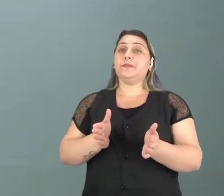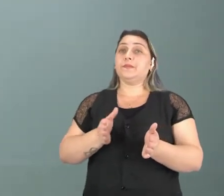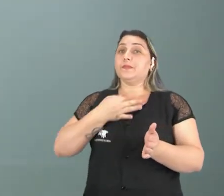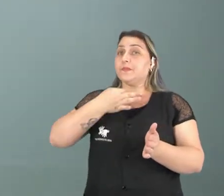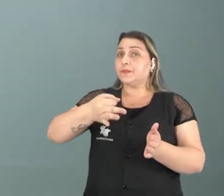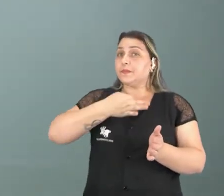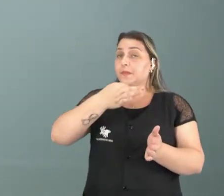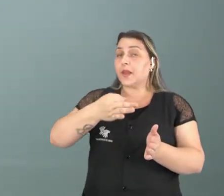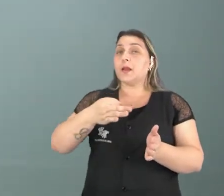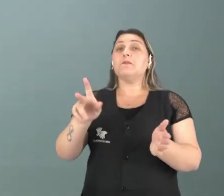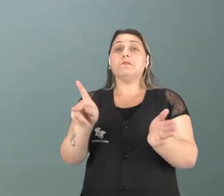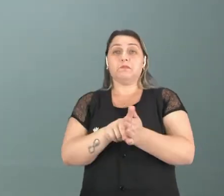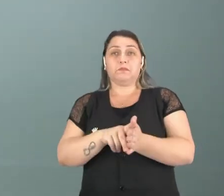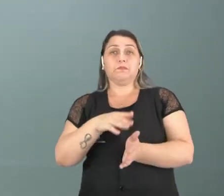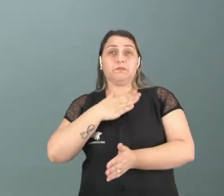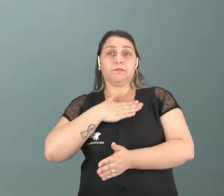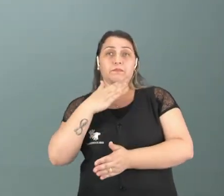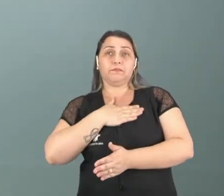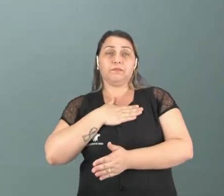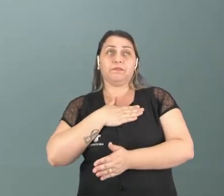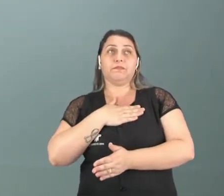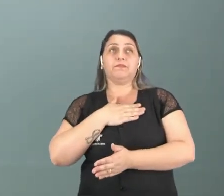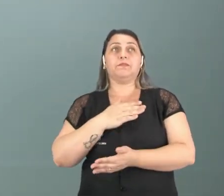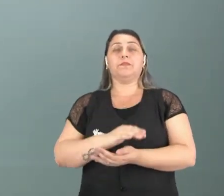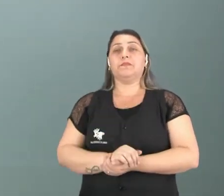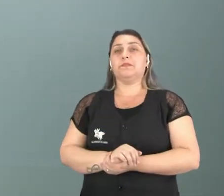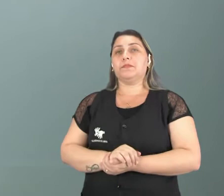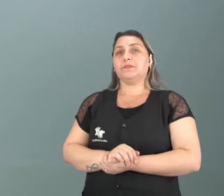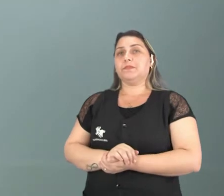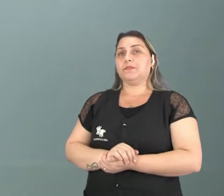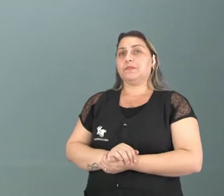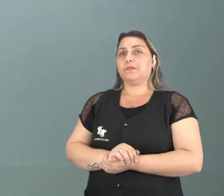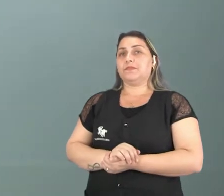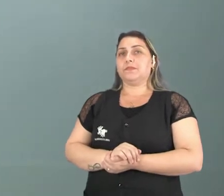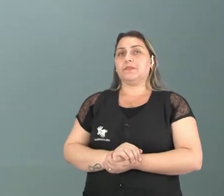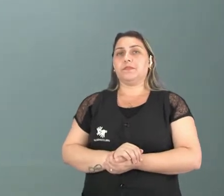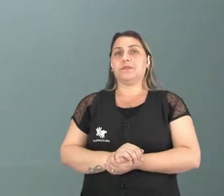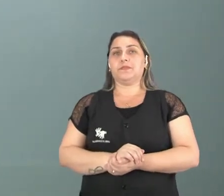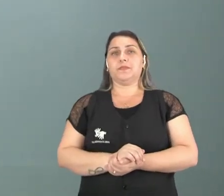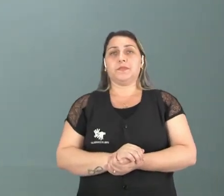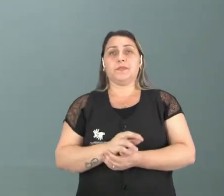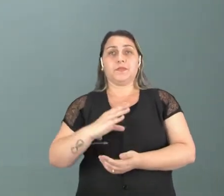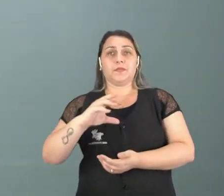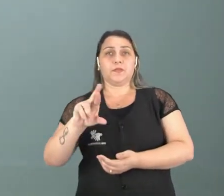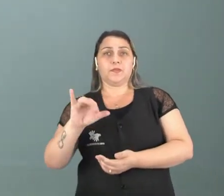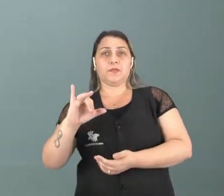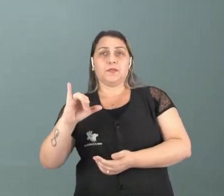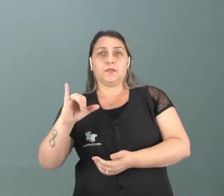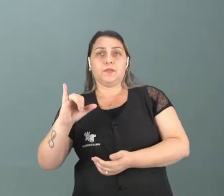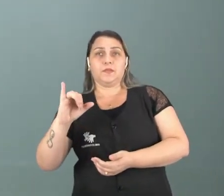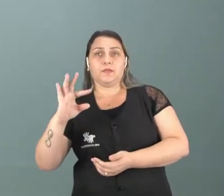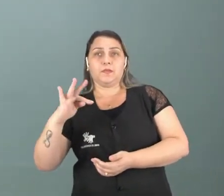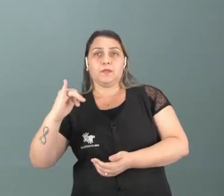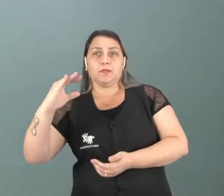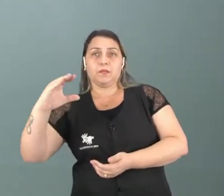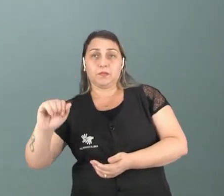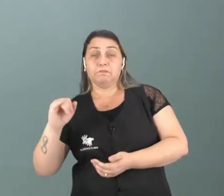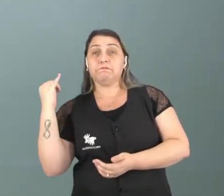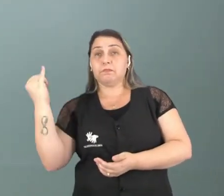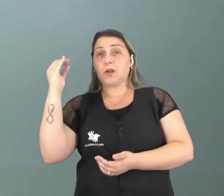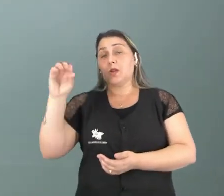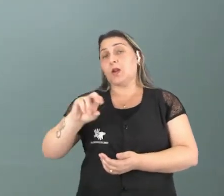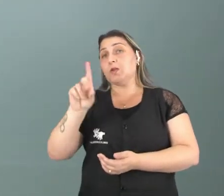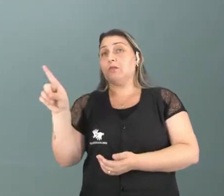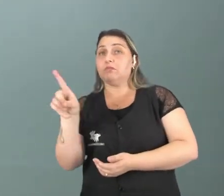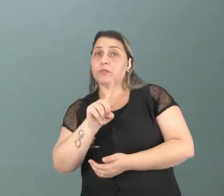posso expor minha opinião, de maneira que eu estou expondo a obra de maneira crítica, os pontos que eu acho importantes ou